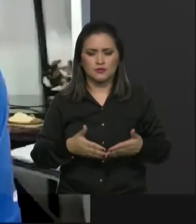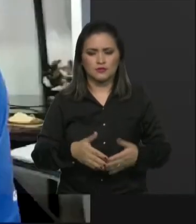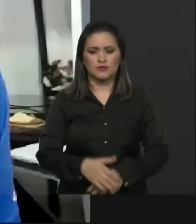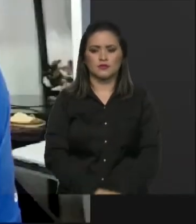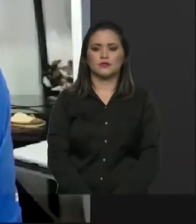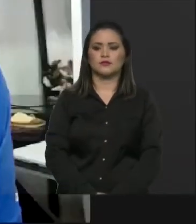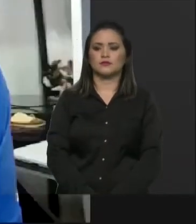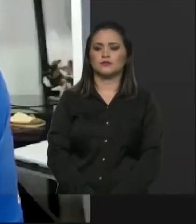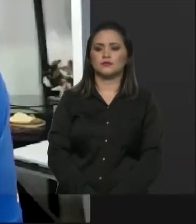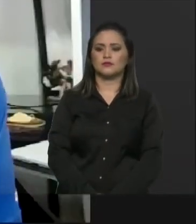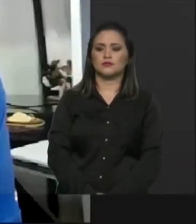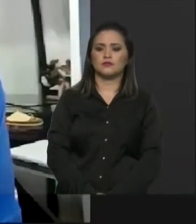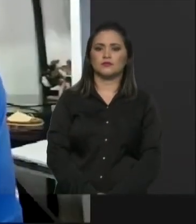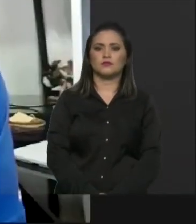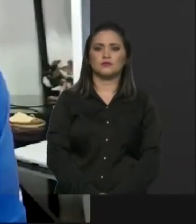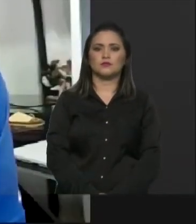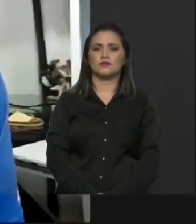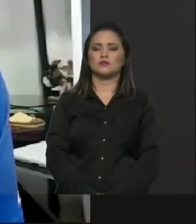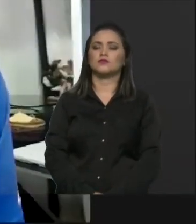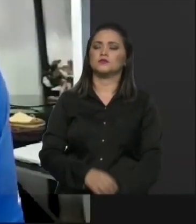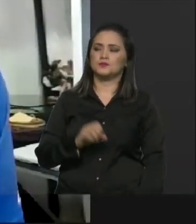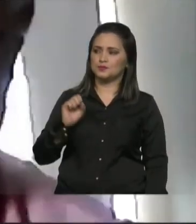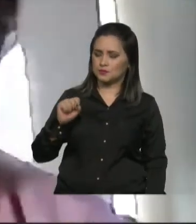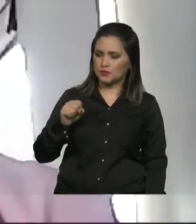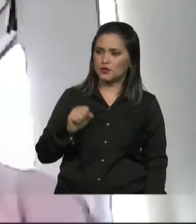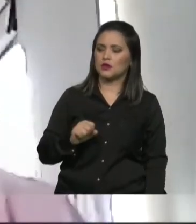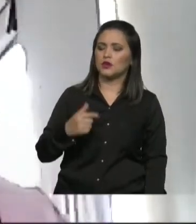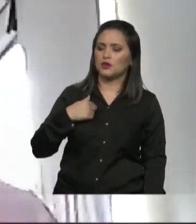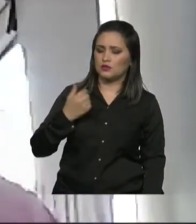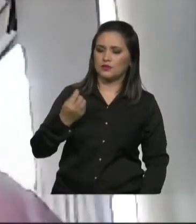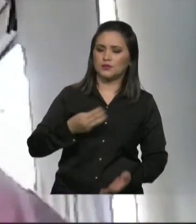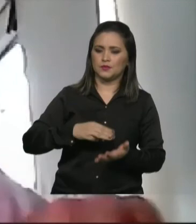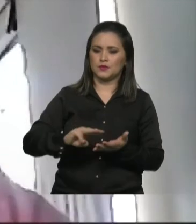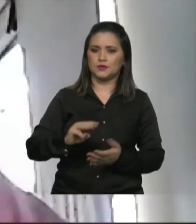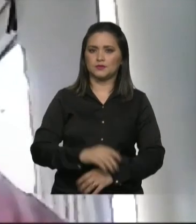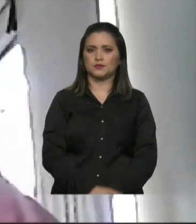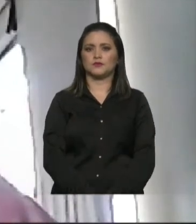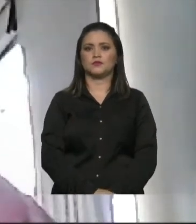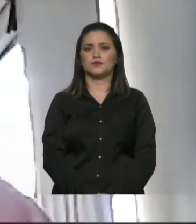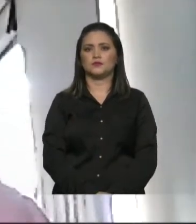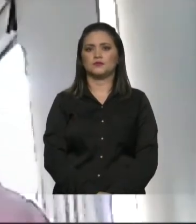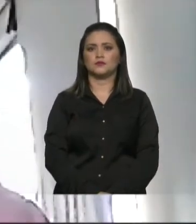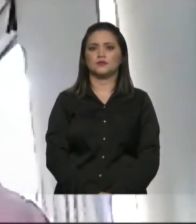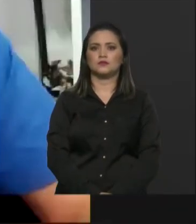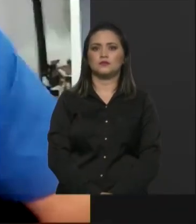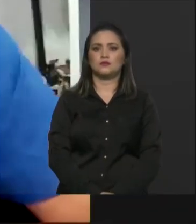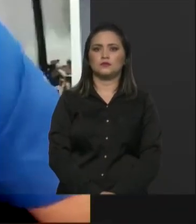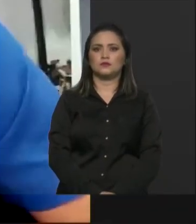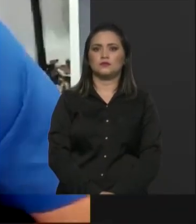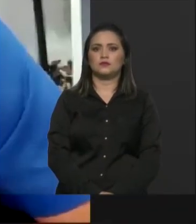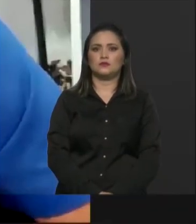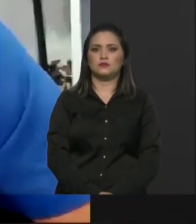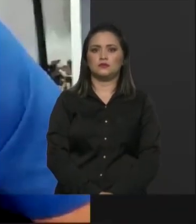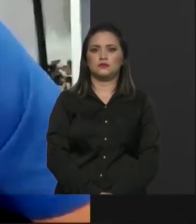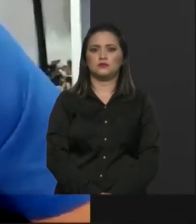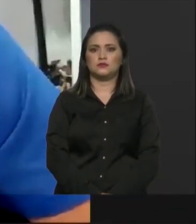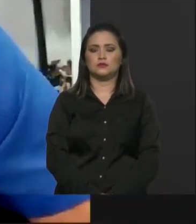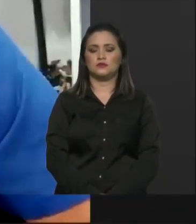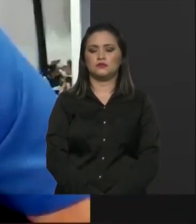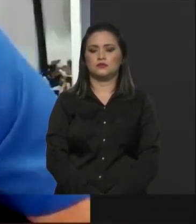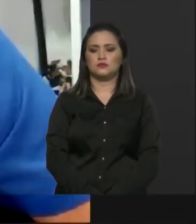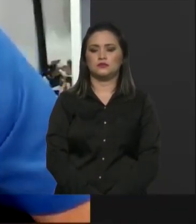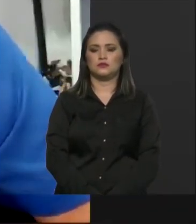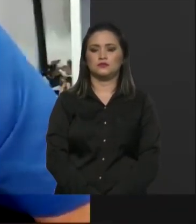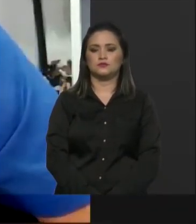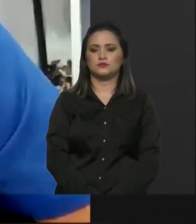bem, você... Se possível, não. O Braulio tem sido muito correto, a mesa como um todo. E a questão, presidente, não é questão de polêmica, é apenas